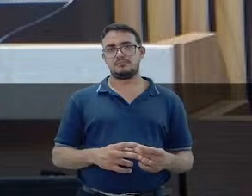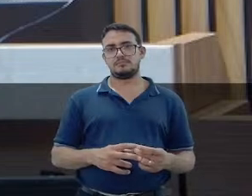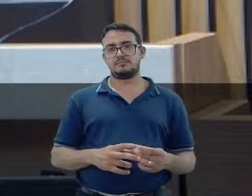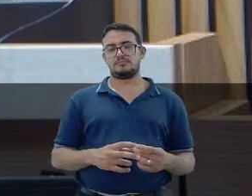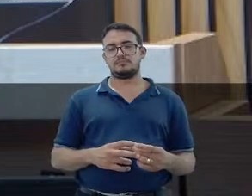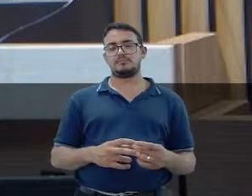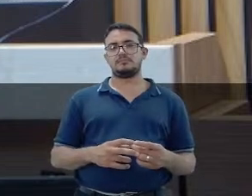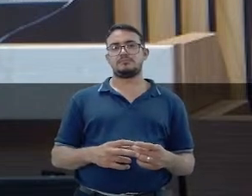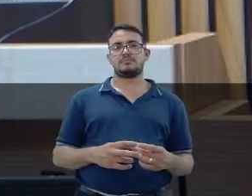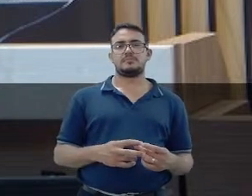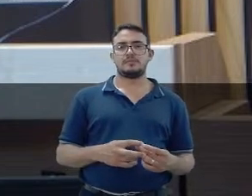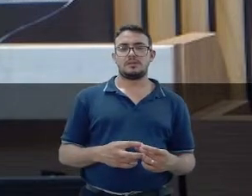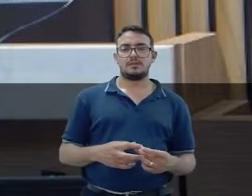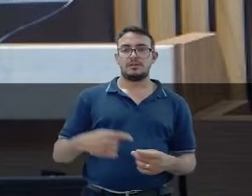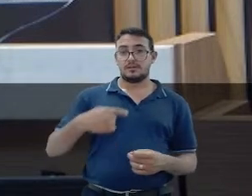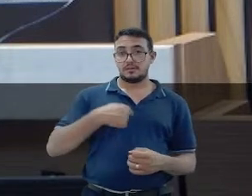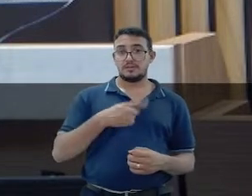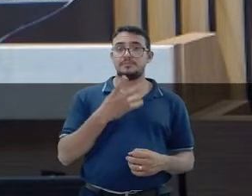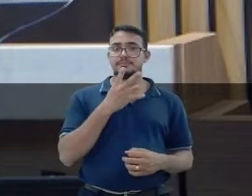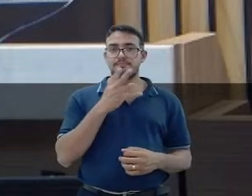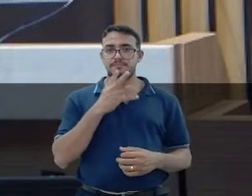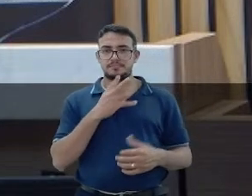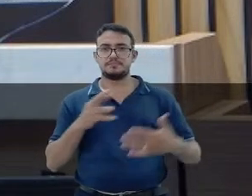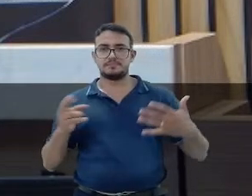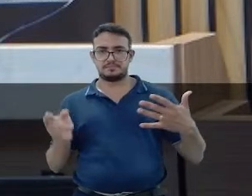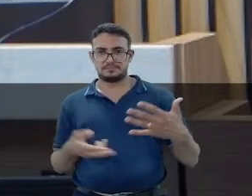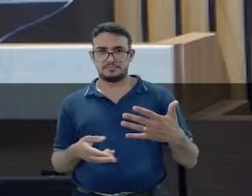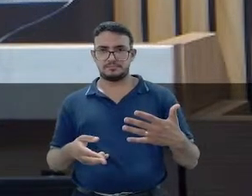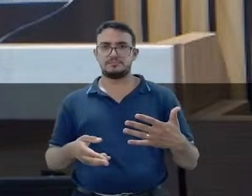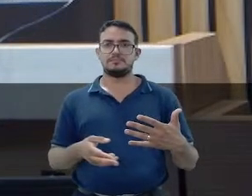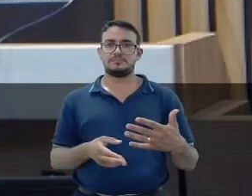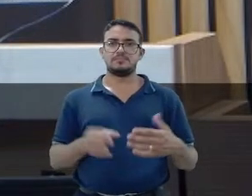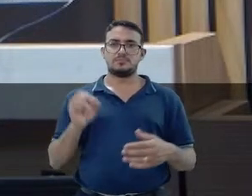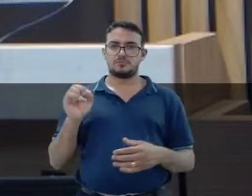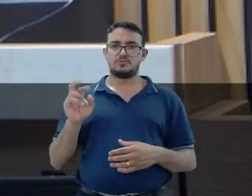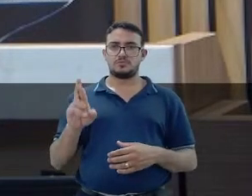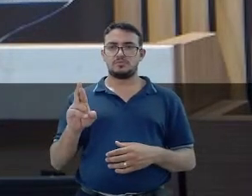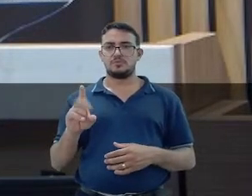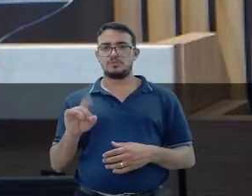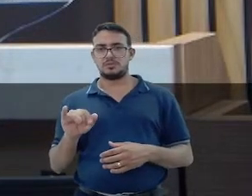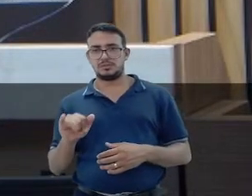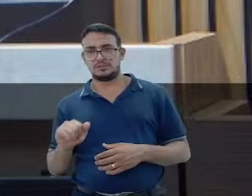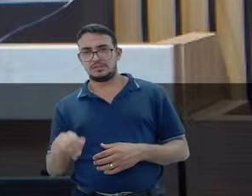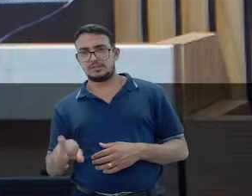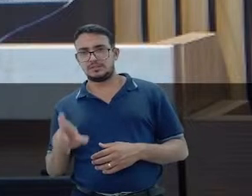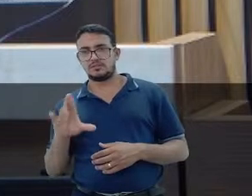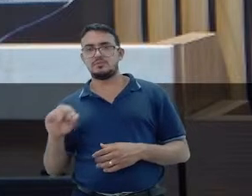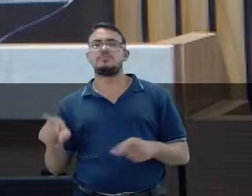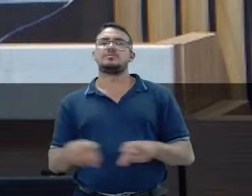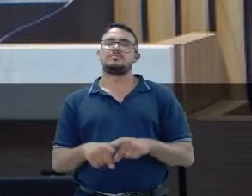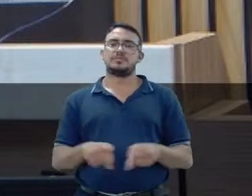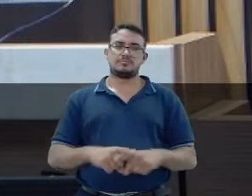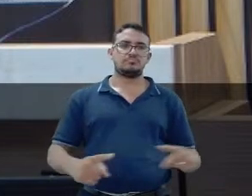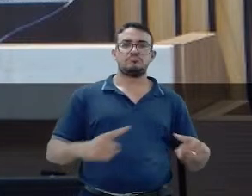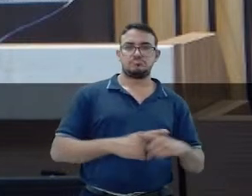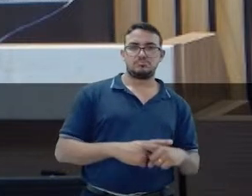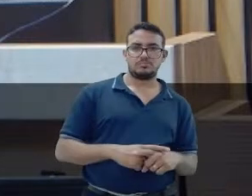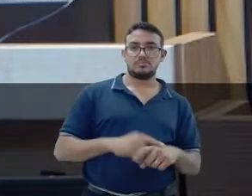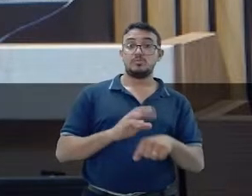Eu estou conhecendo do recurso ordinário, também das contrarrazões, doença